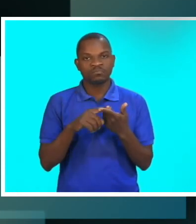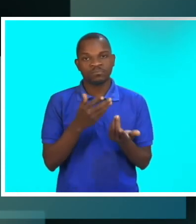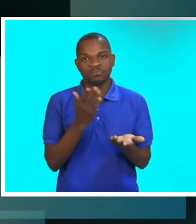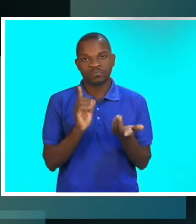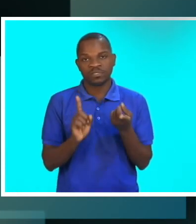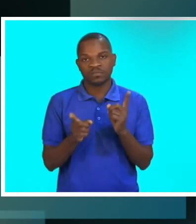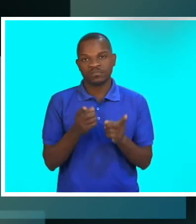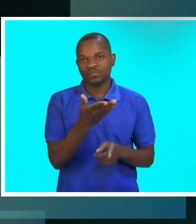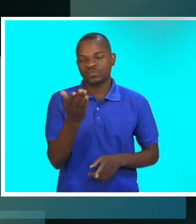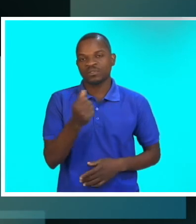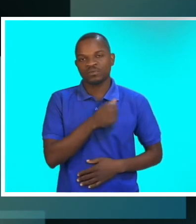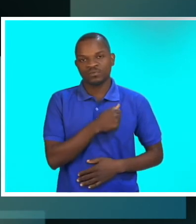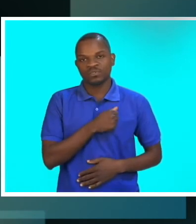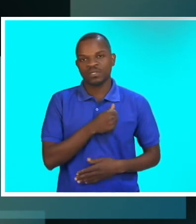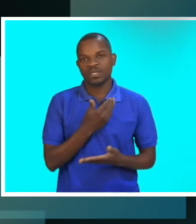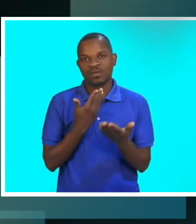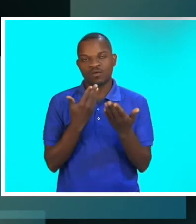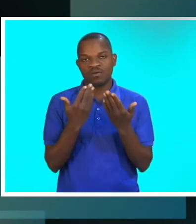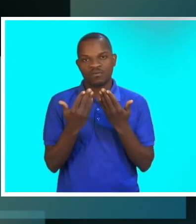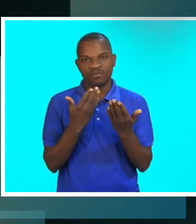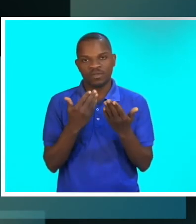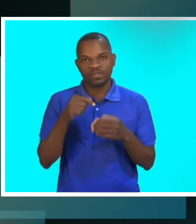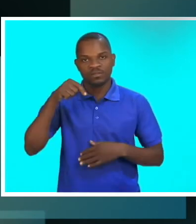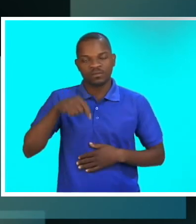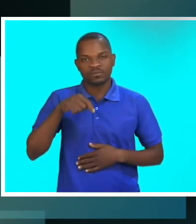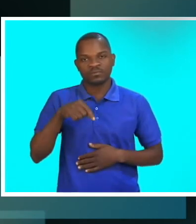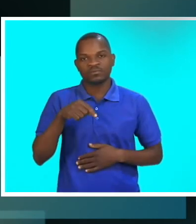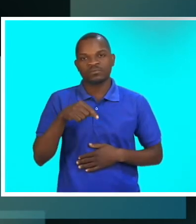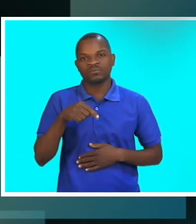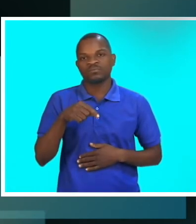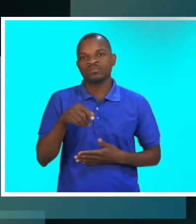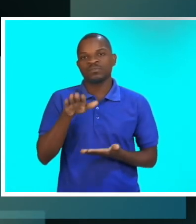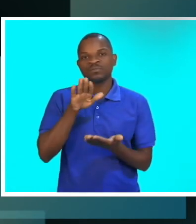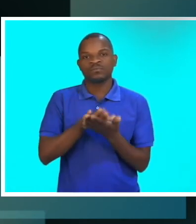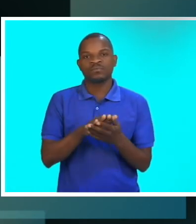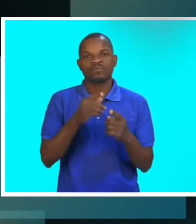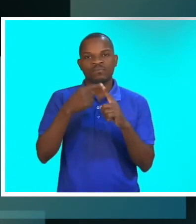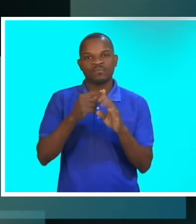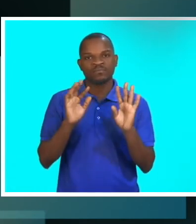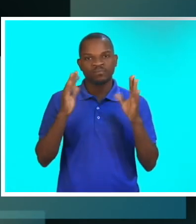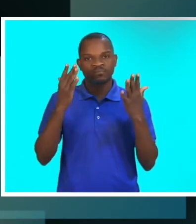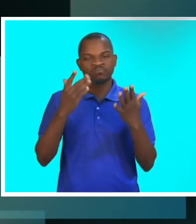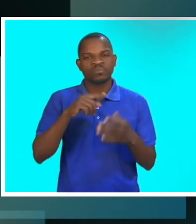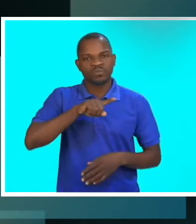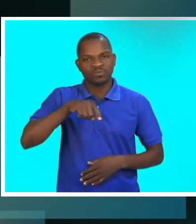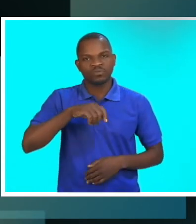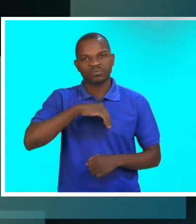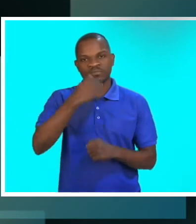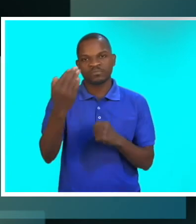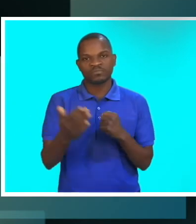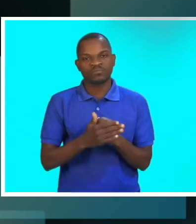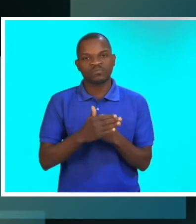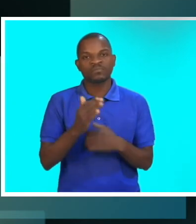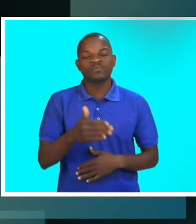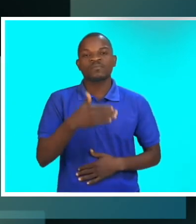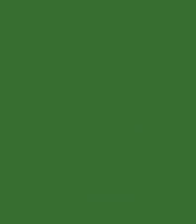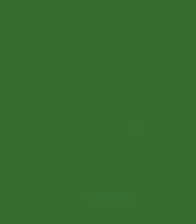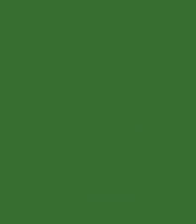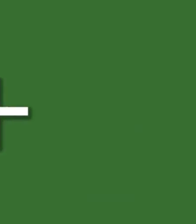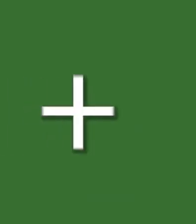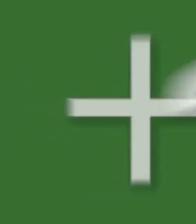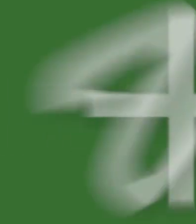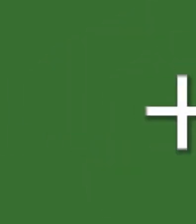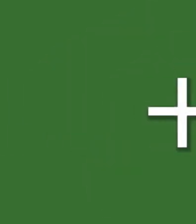da conversa que tivemos hoje no seu espaço Mais Vida. Nós voltamos daqui a sete dias.